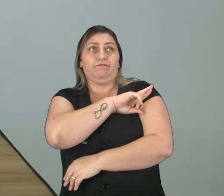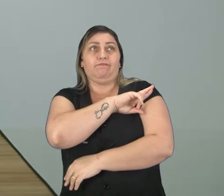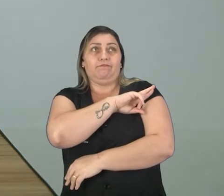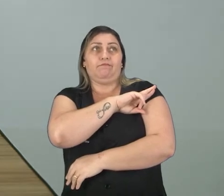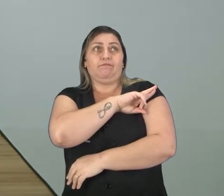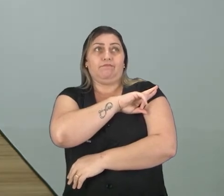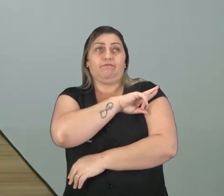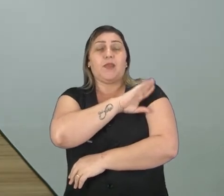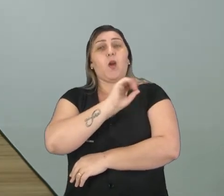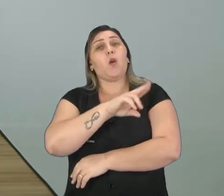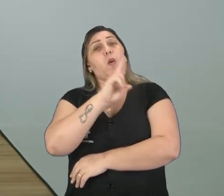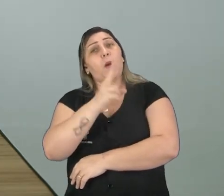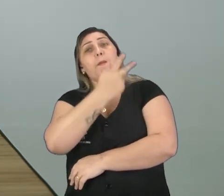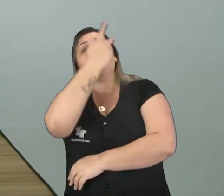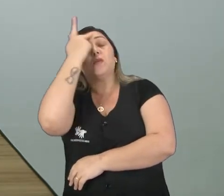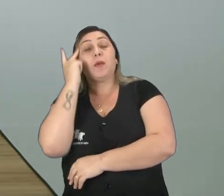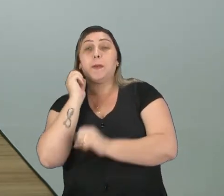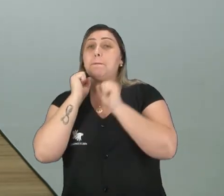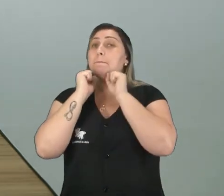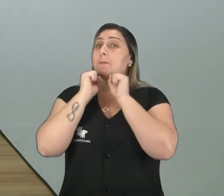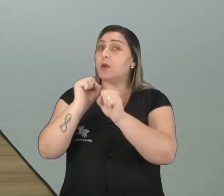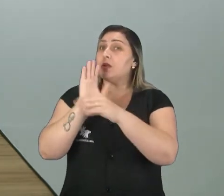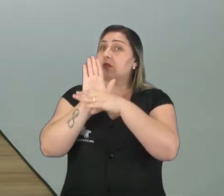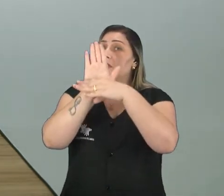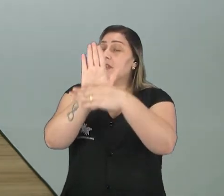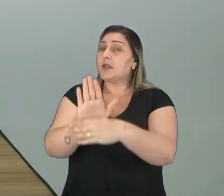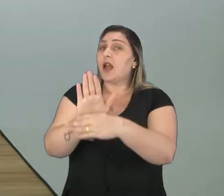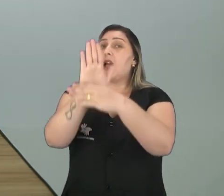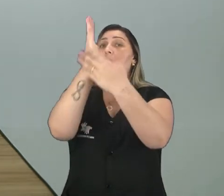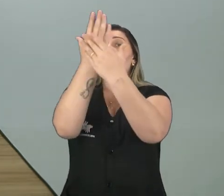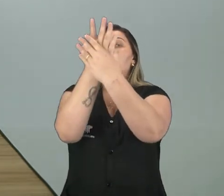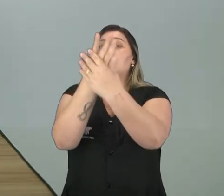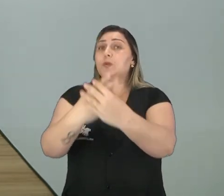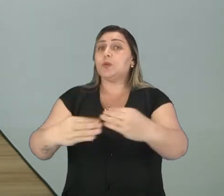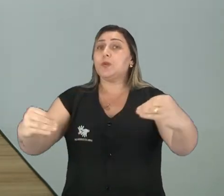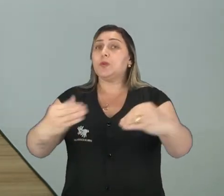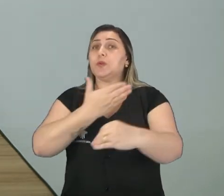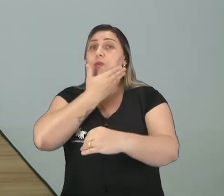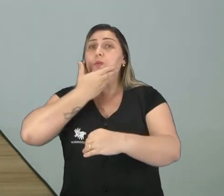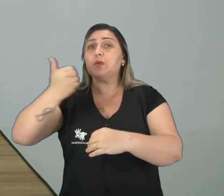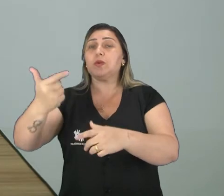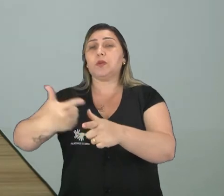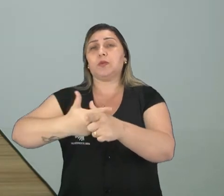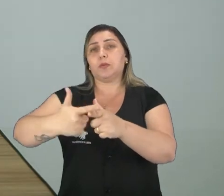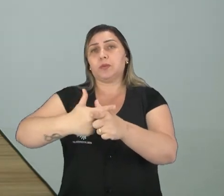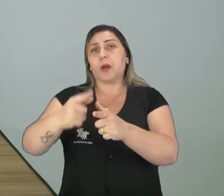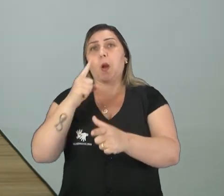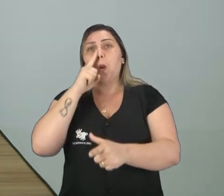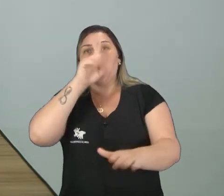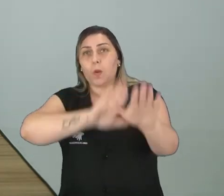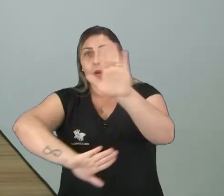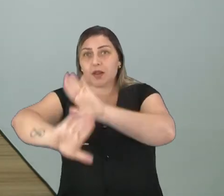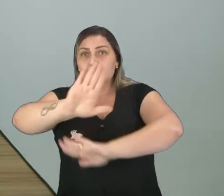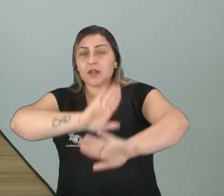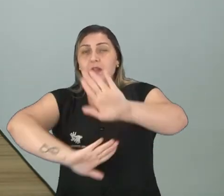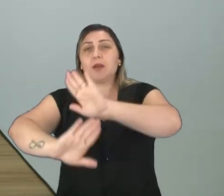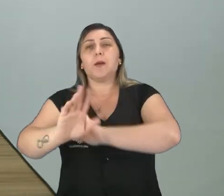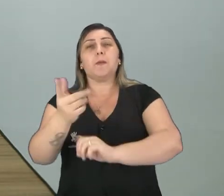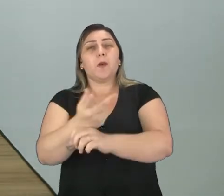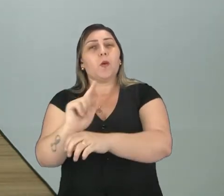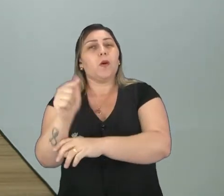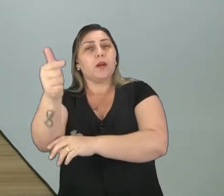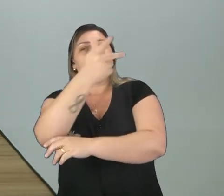possíveis responsáveis ou alguém que pode ter, né, esse cuidado e procurar uma